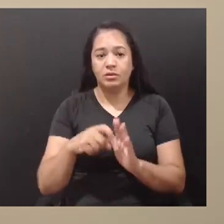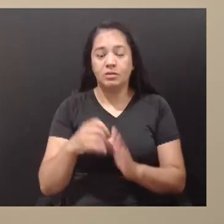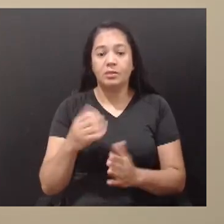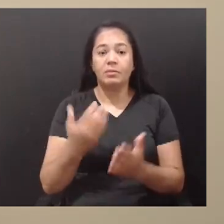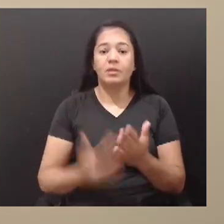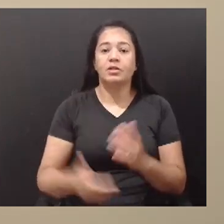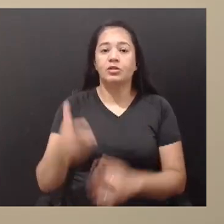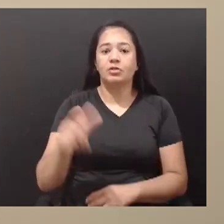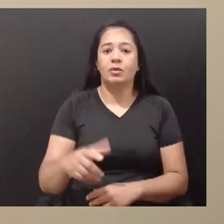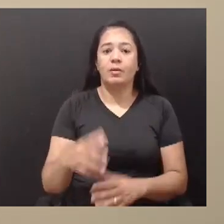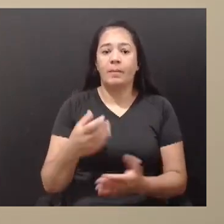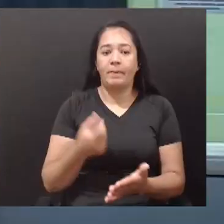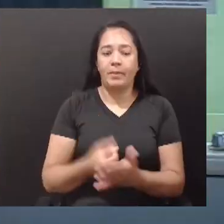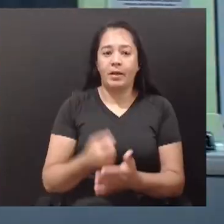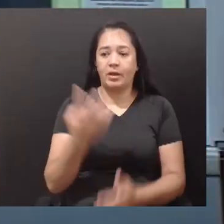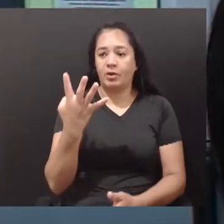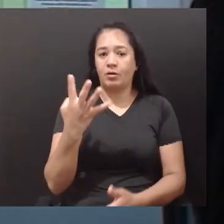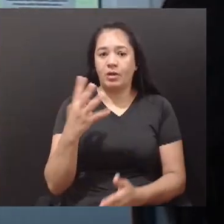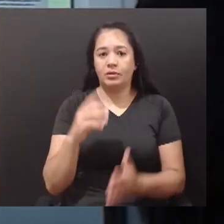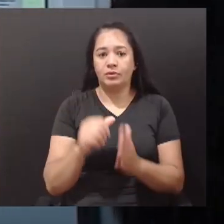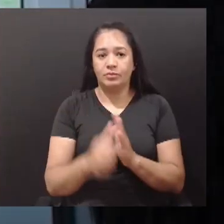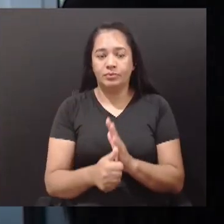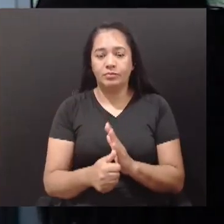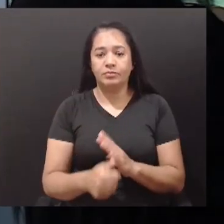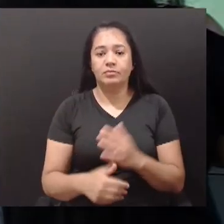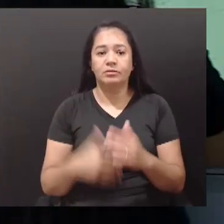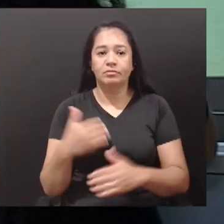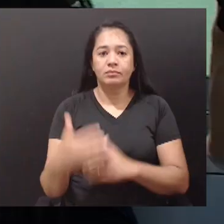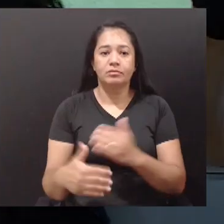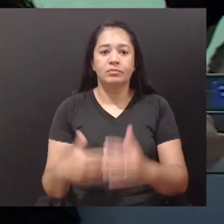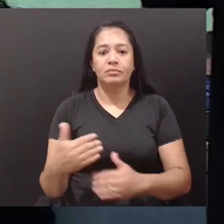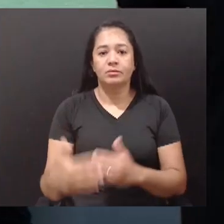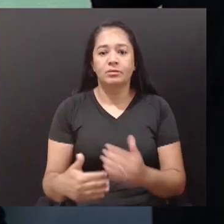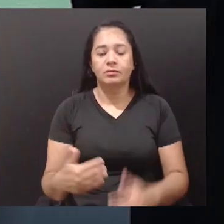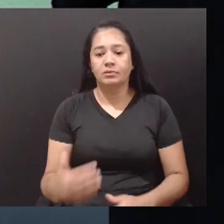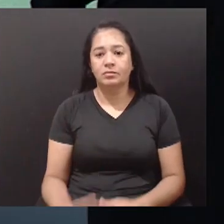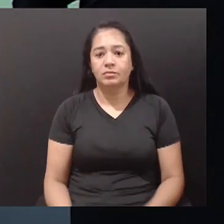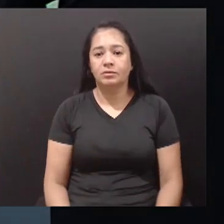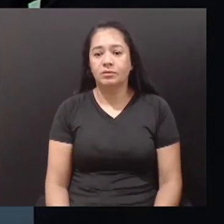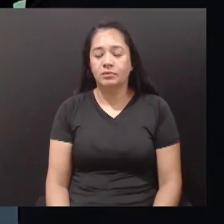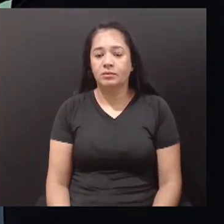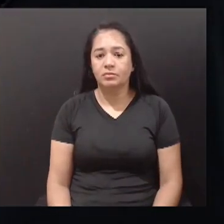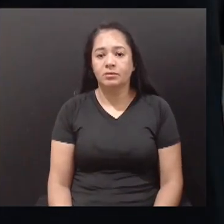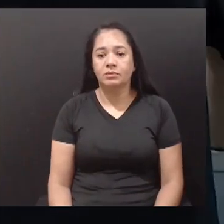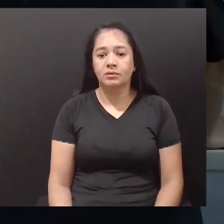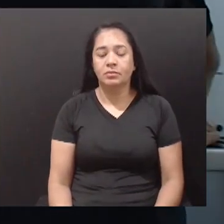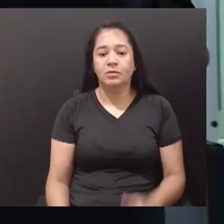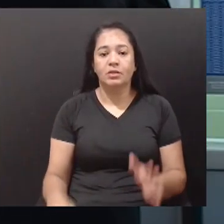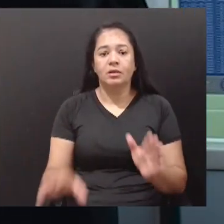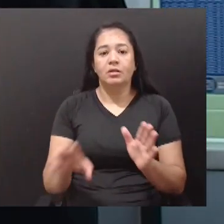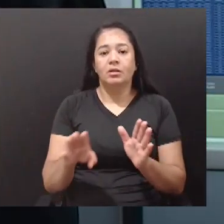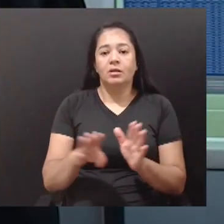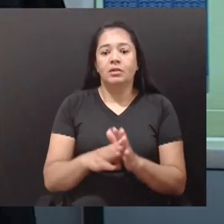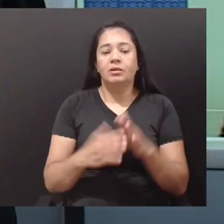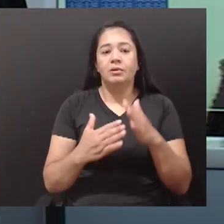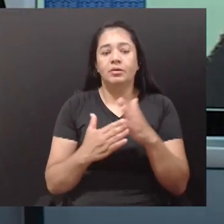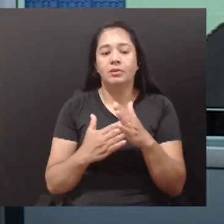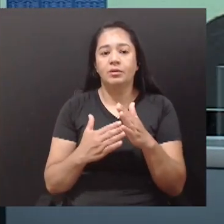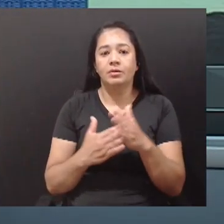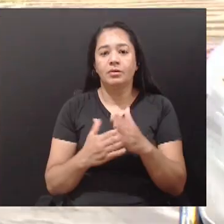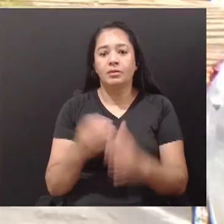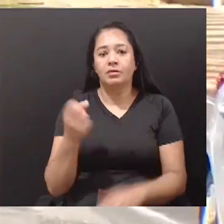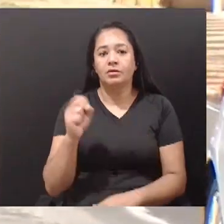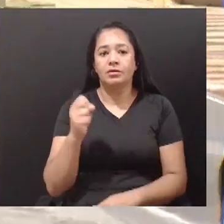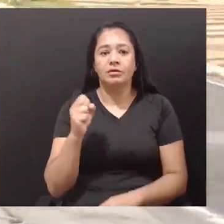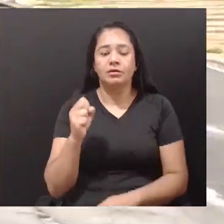que pagar 4 tarifas. E assim, sucessivamente, até o limite de 8